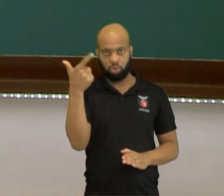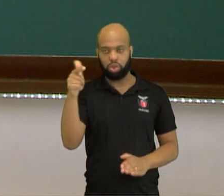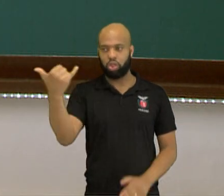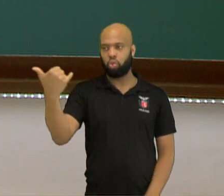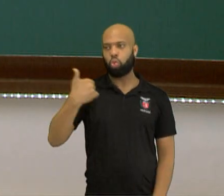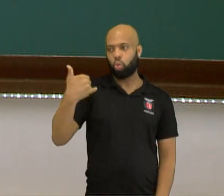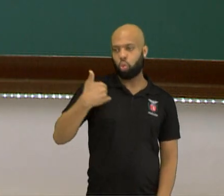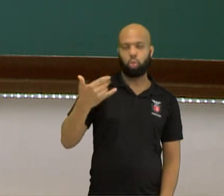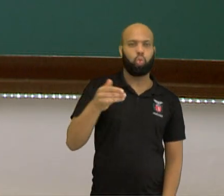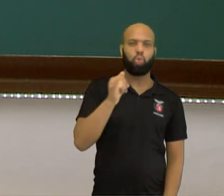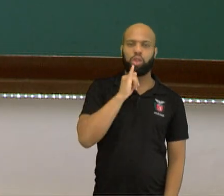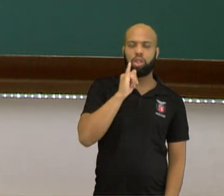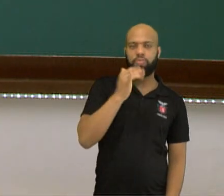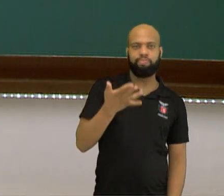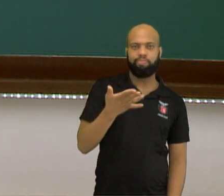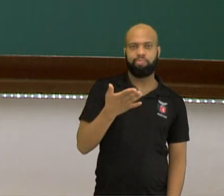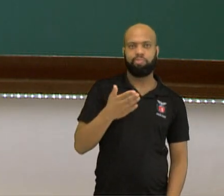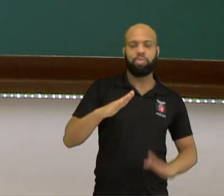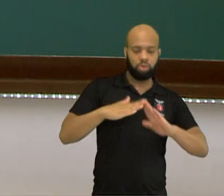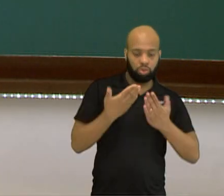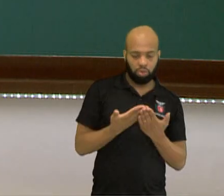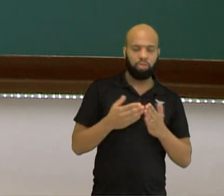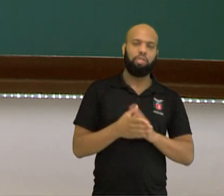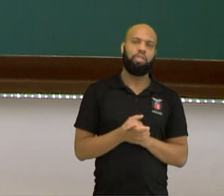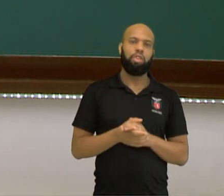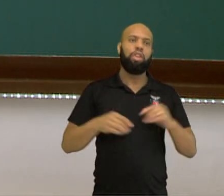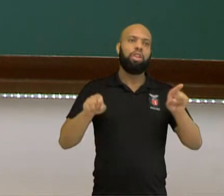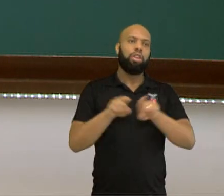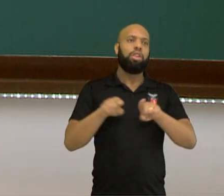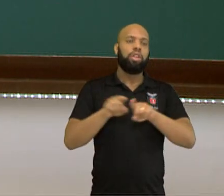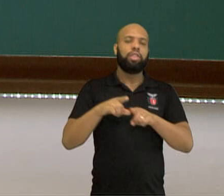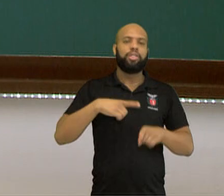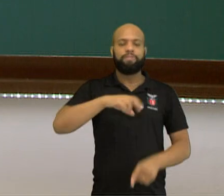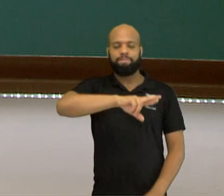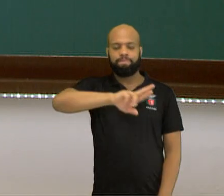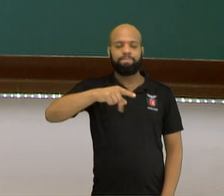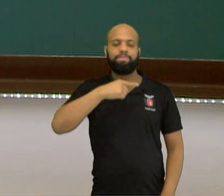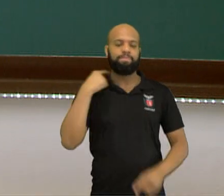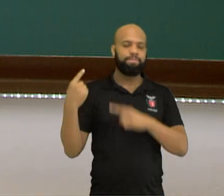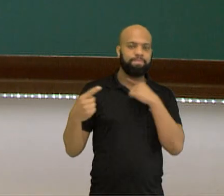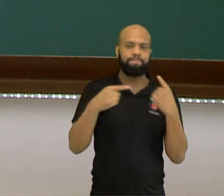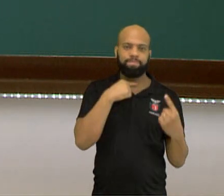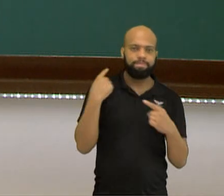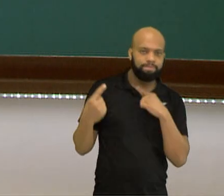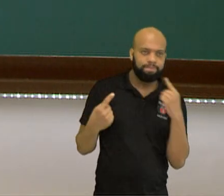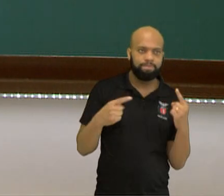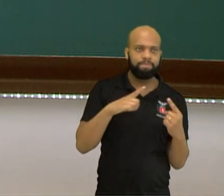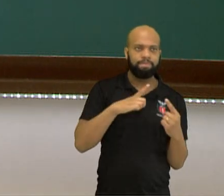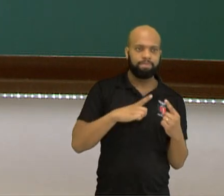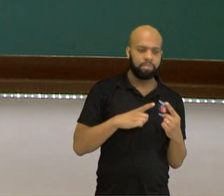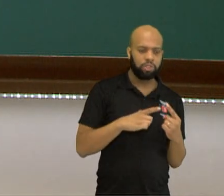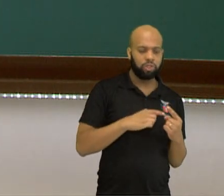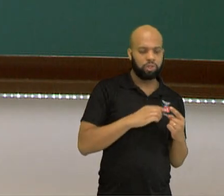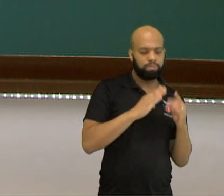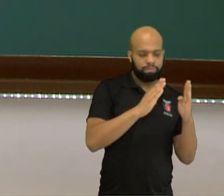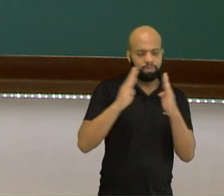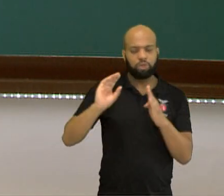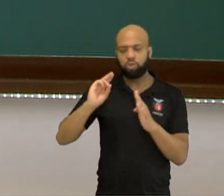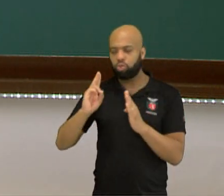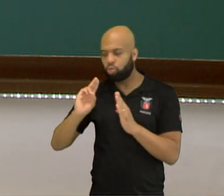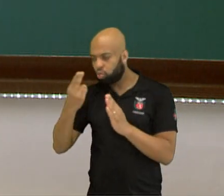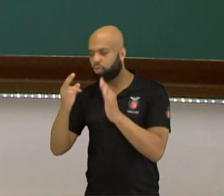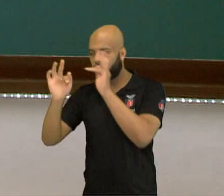na escola, e que tem várias mortes aí no decorrer ou no final delas, não é